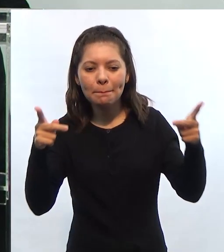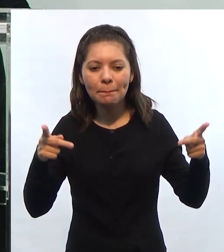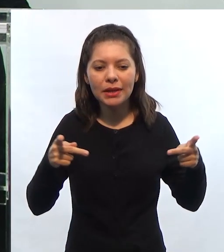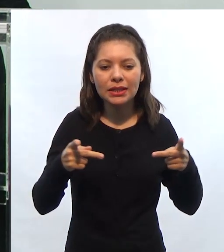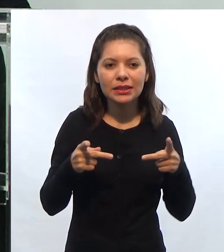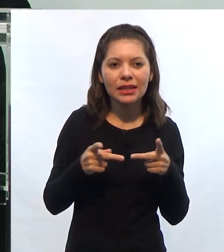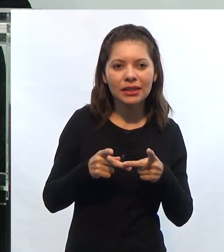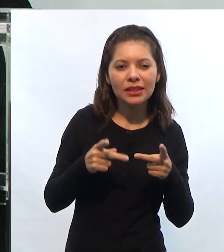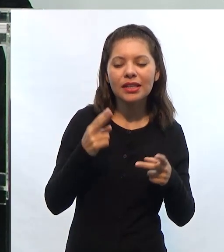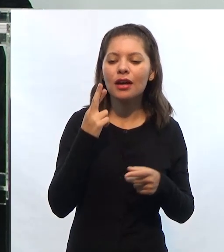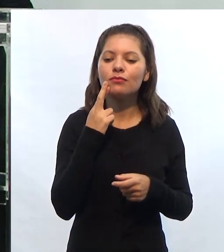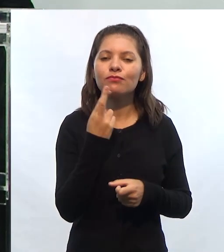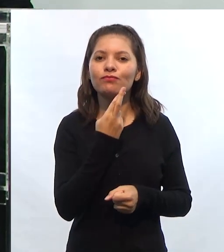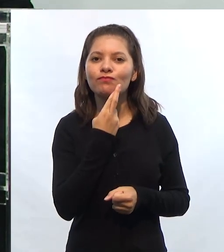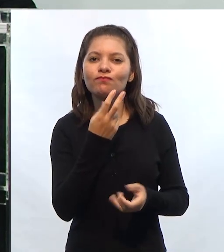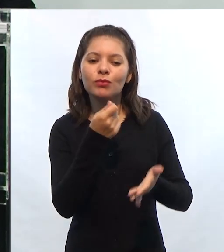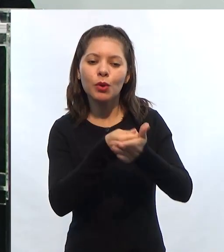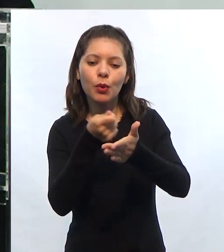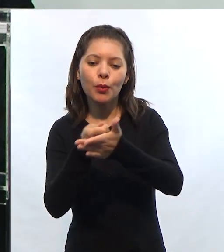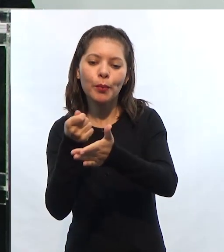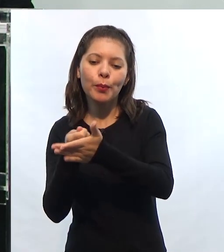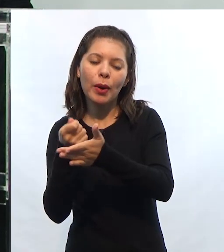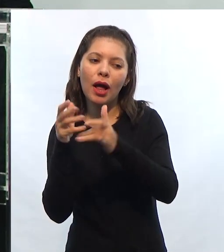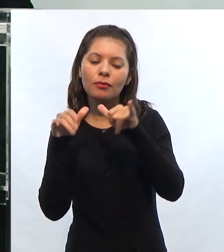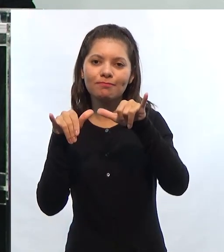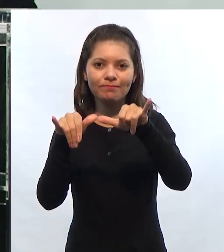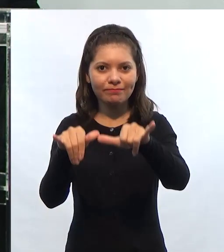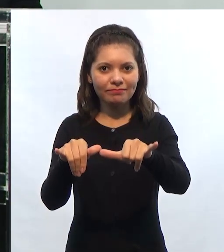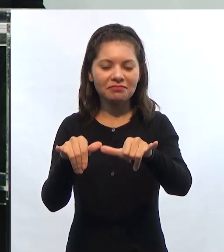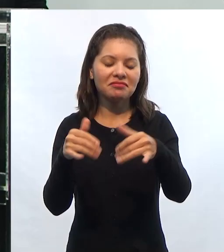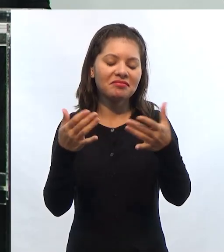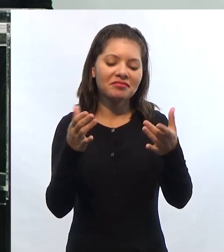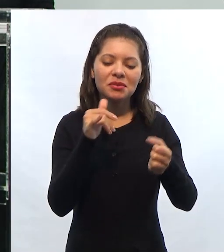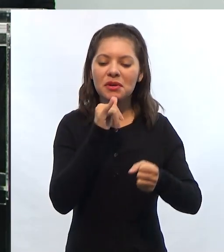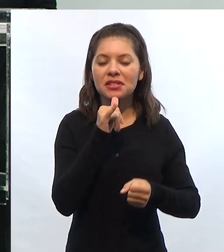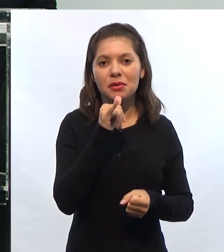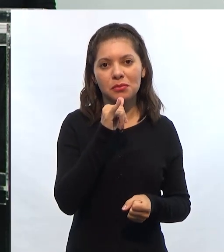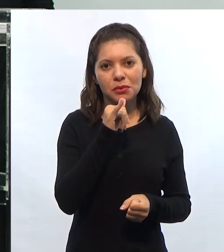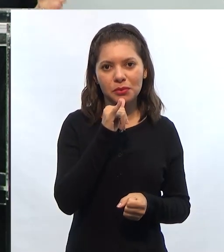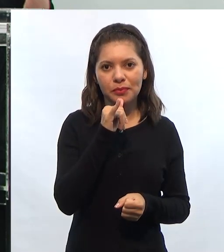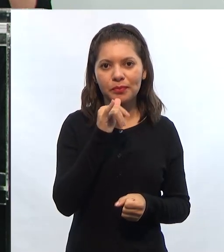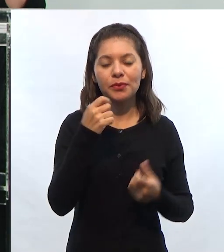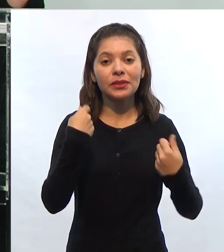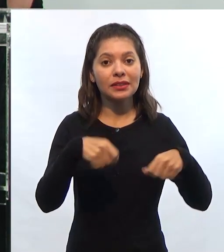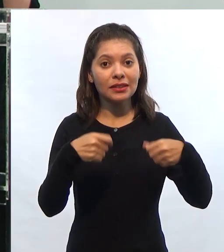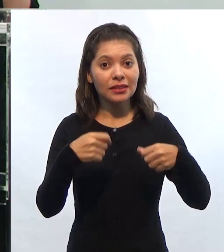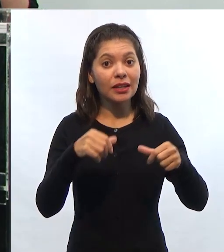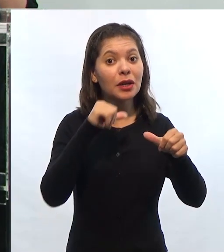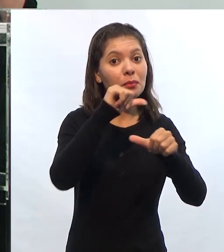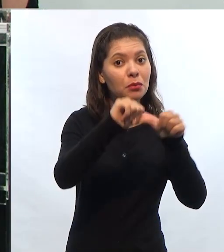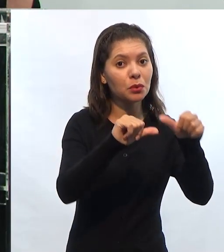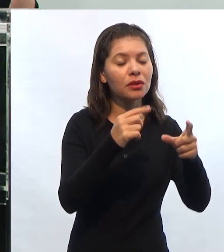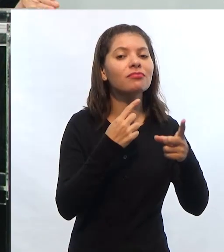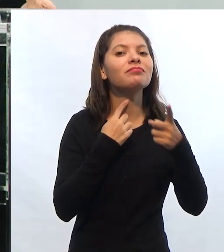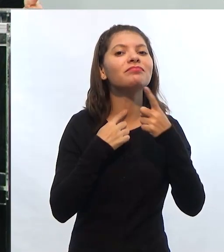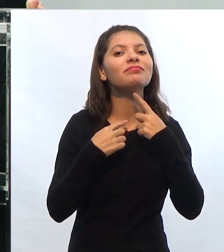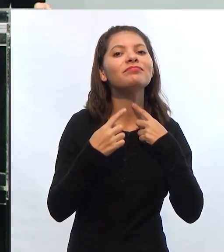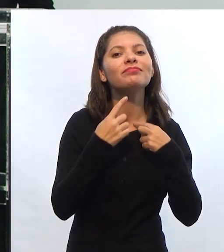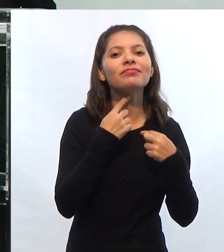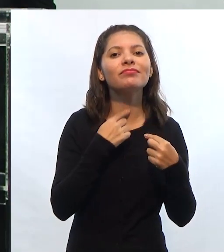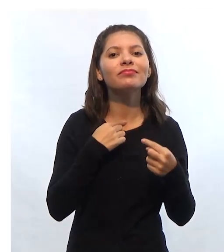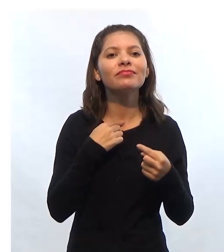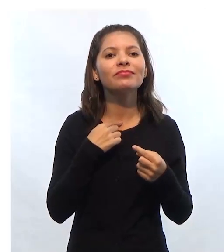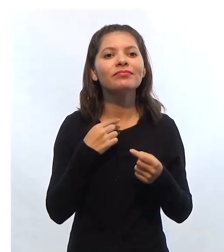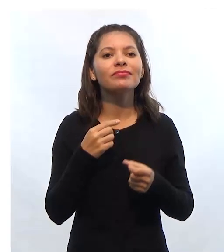pizzaria tal, ir no restaurante tal, ou comprar tal coisa no supermercado, certo? Então, a necessidade, ela vira